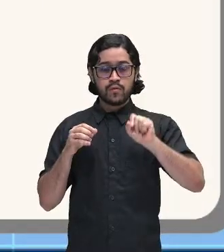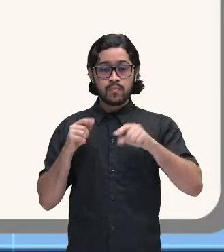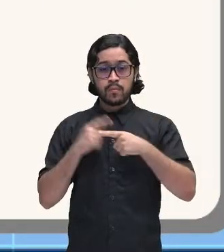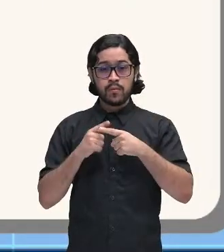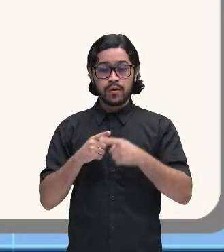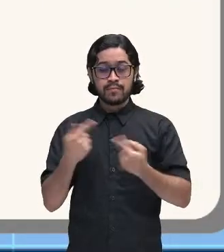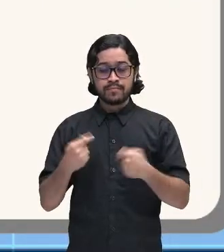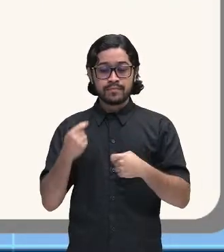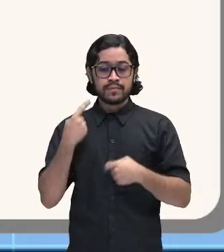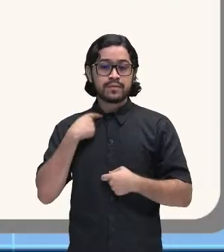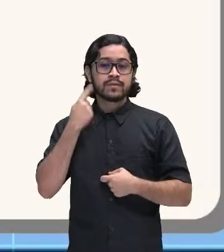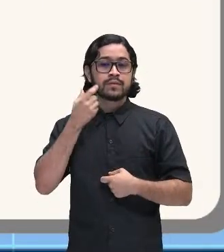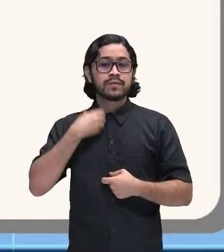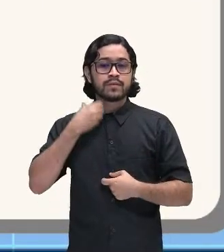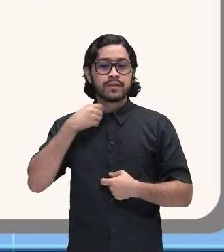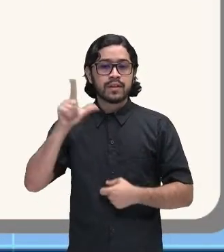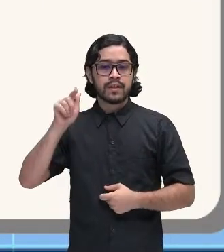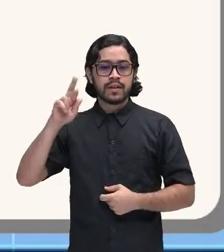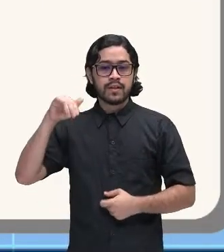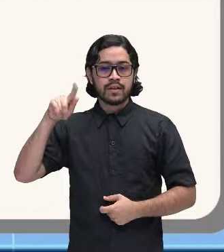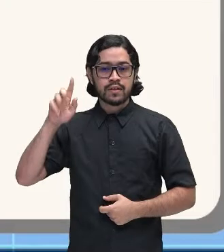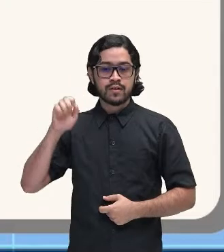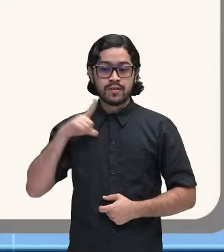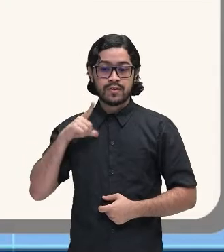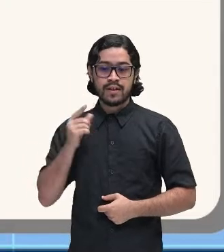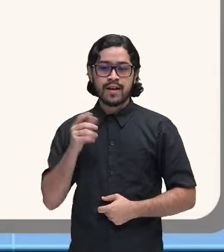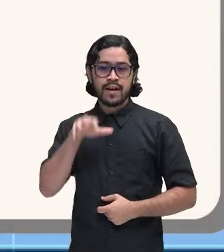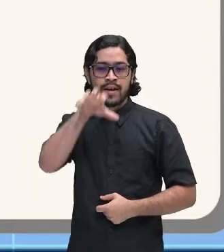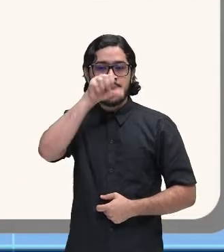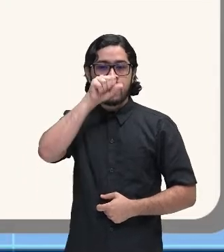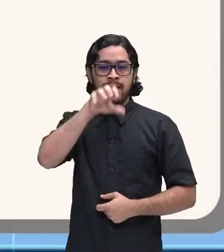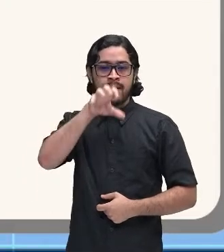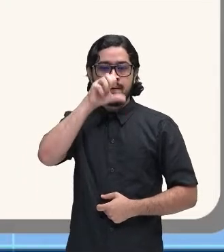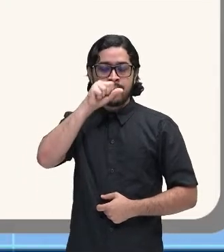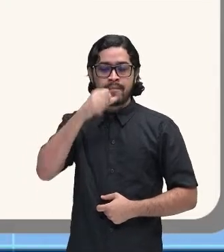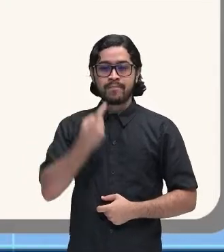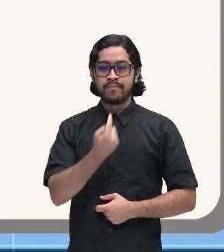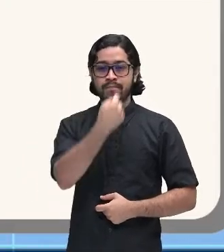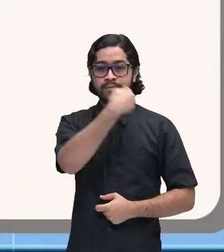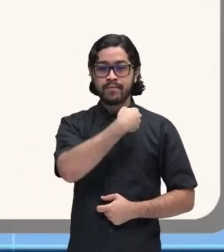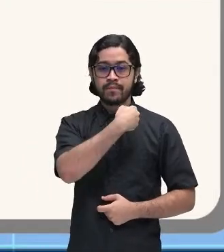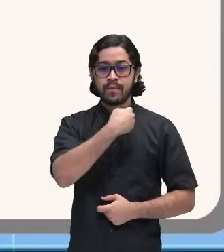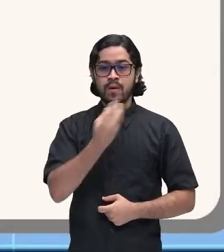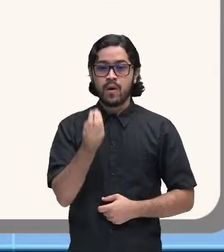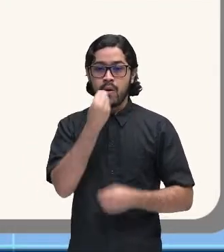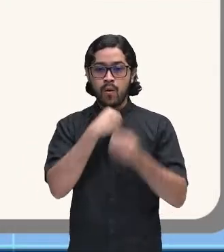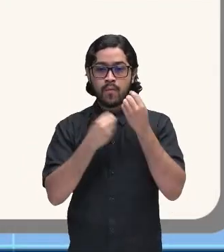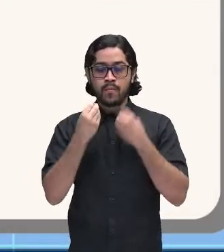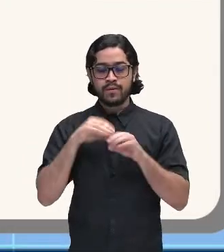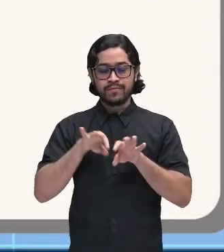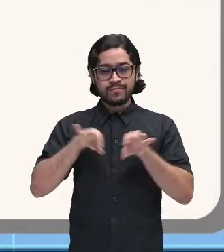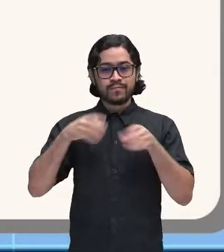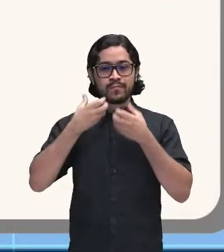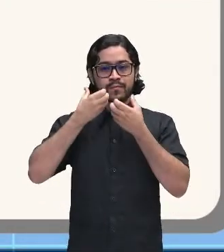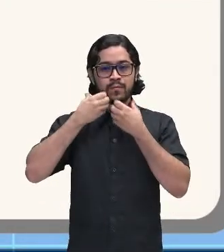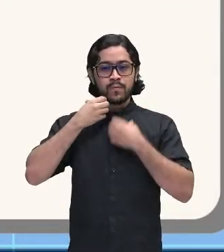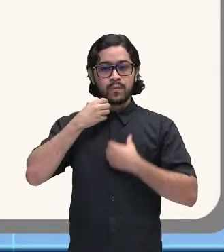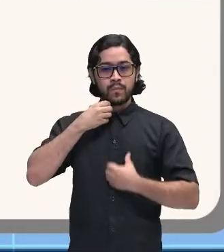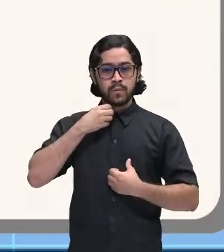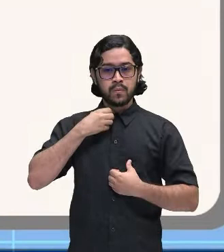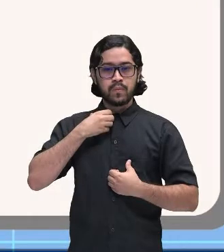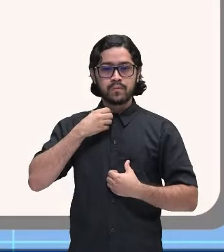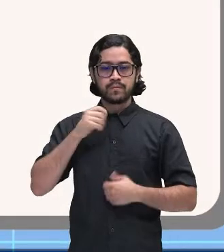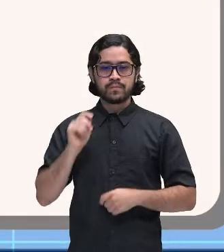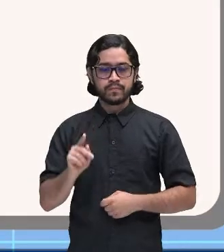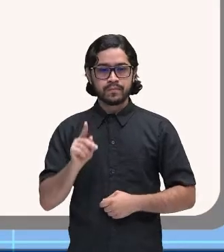livremente pela laringe. Ok? Então, é a epiglote ou glote que vai fazer isso, né? Que vai ter essa função. Adiante, nós